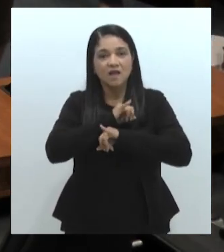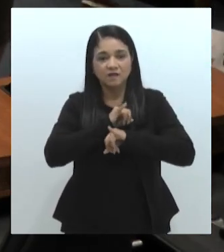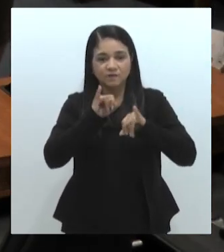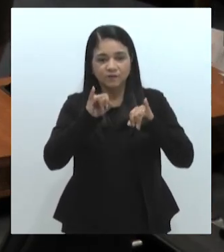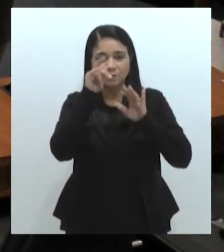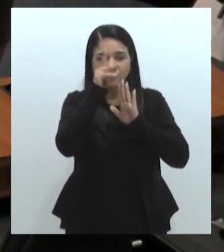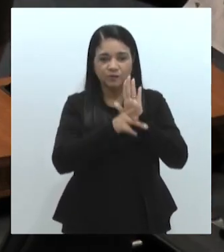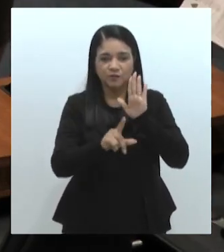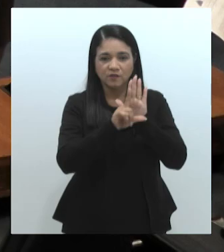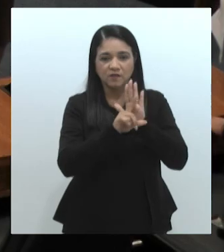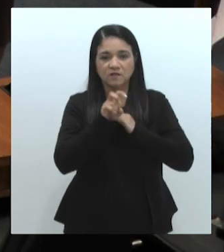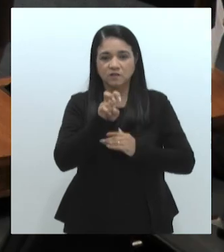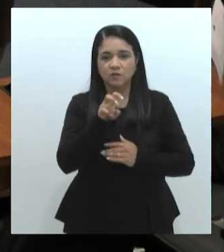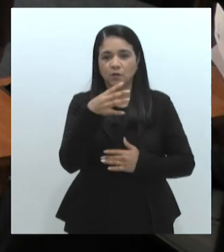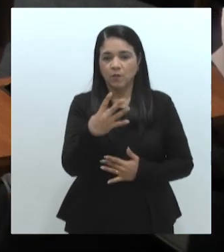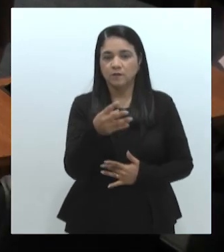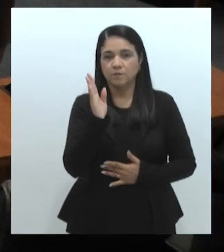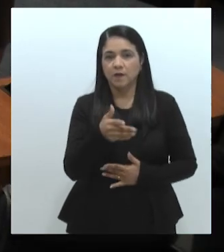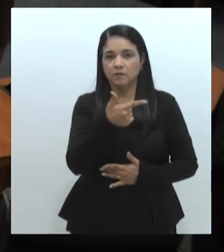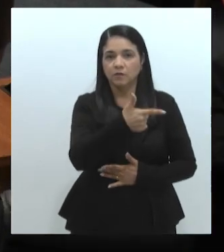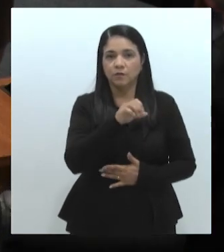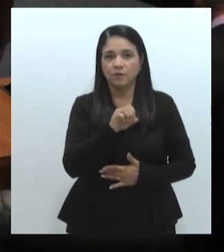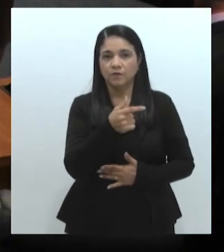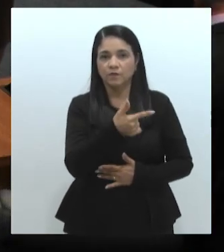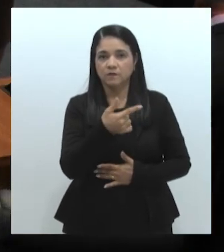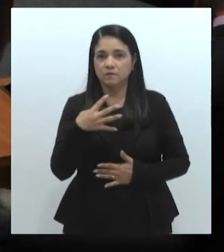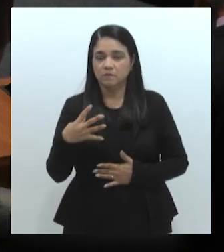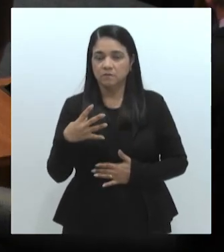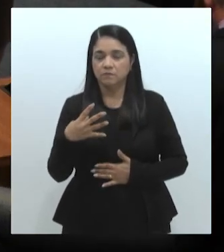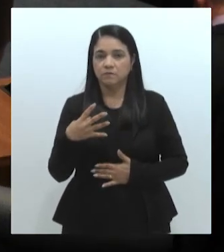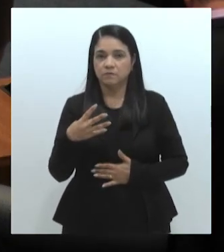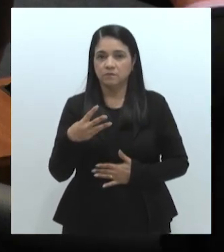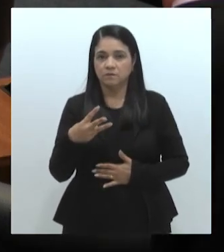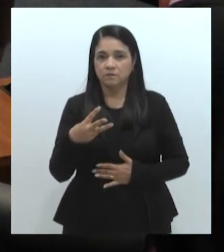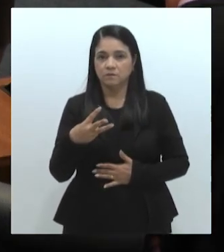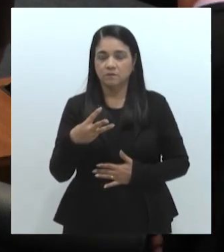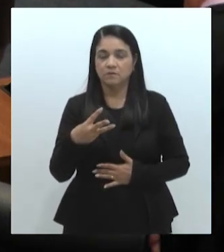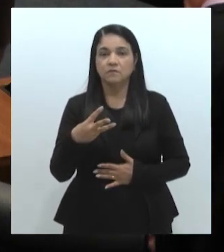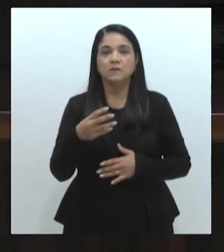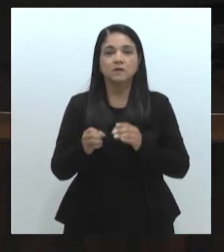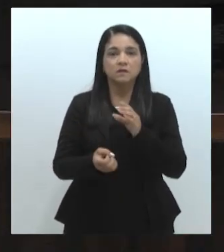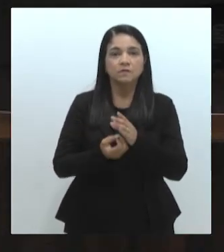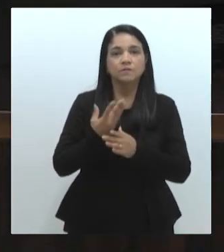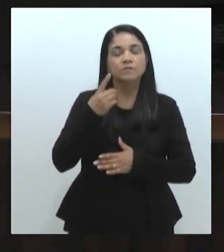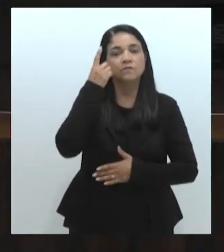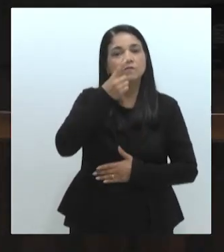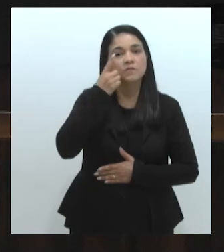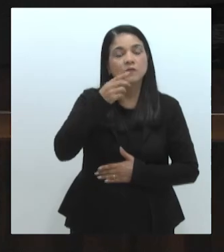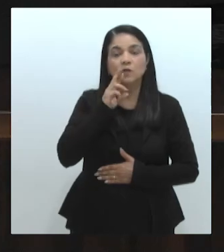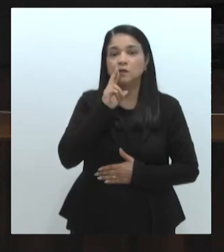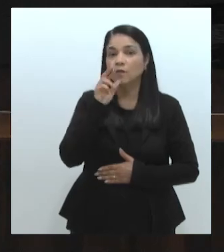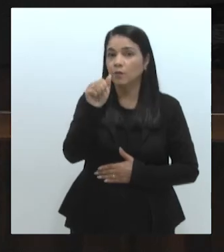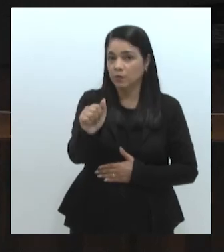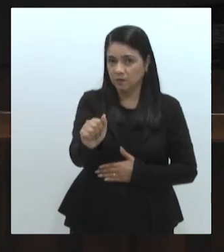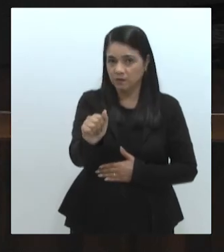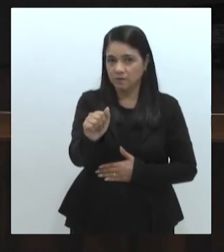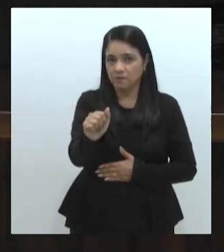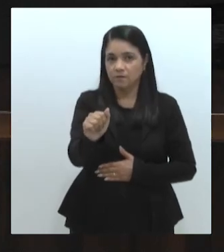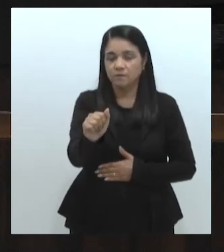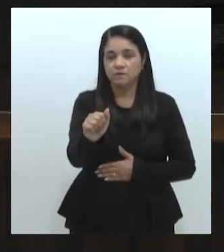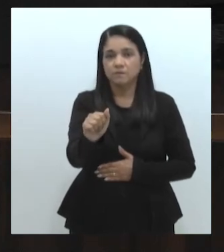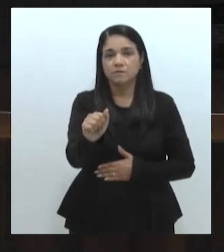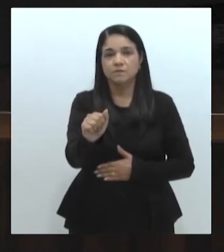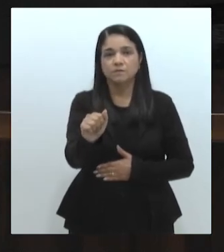Anuncio o projeto de lei número 54 de 2023, de autoria do deputado Rodrigo Amorim.